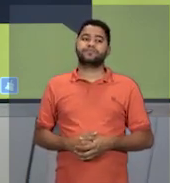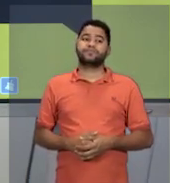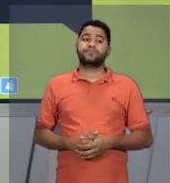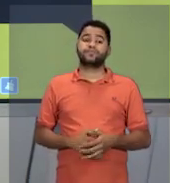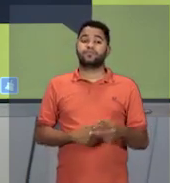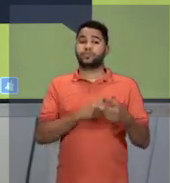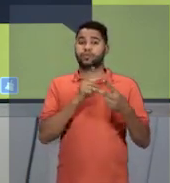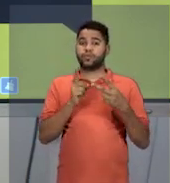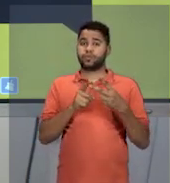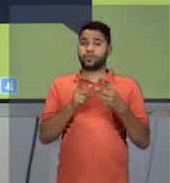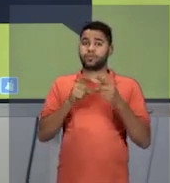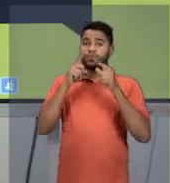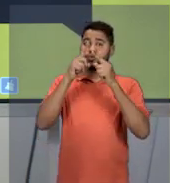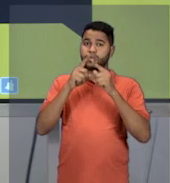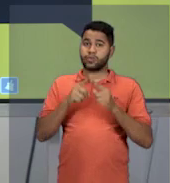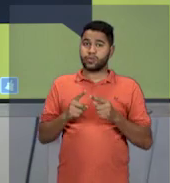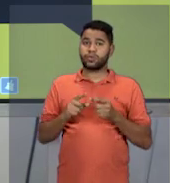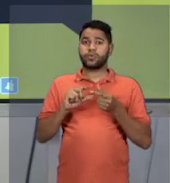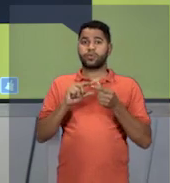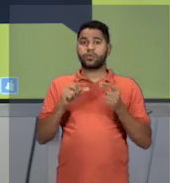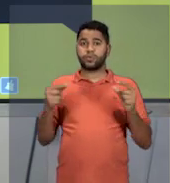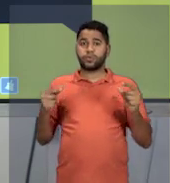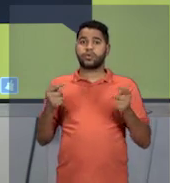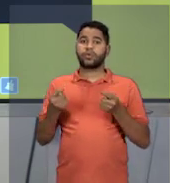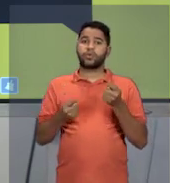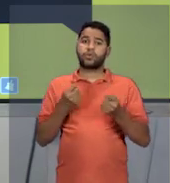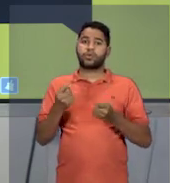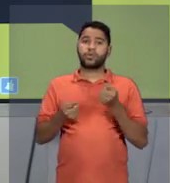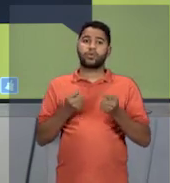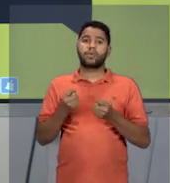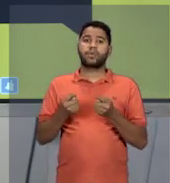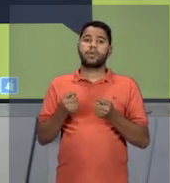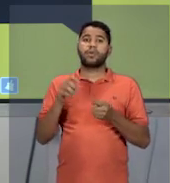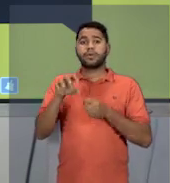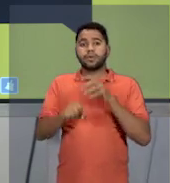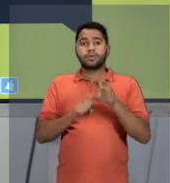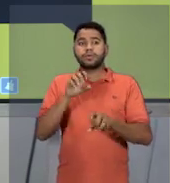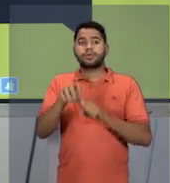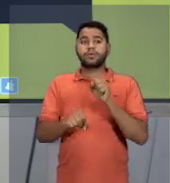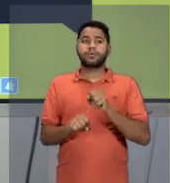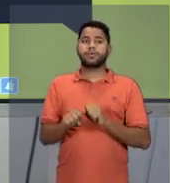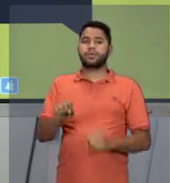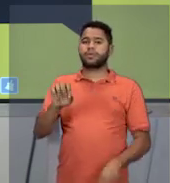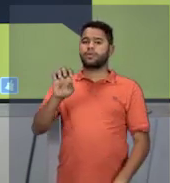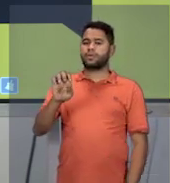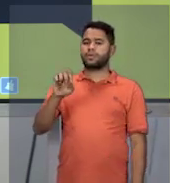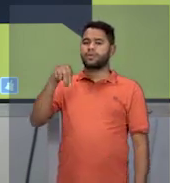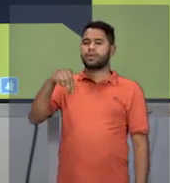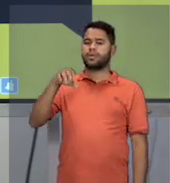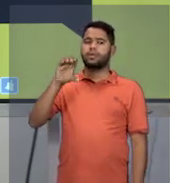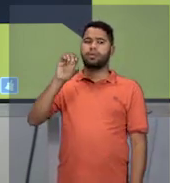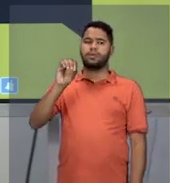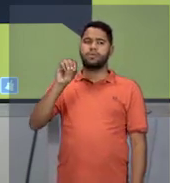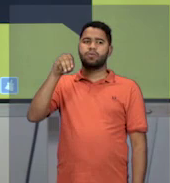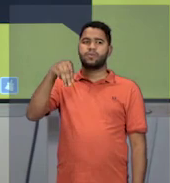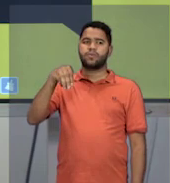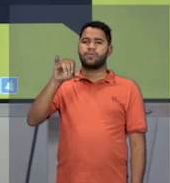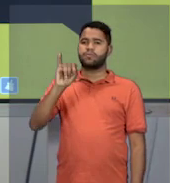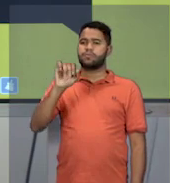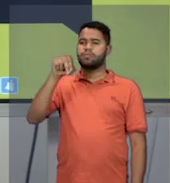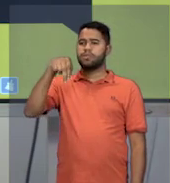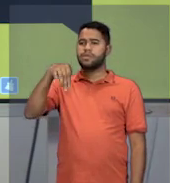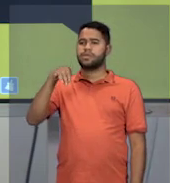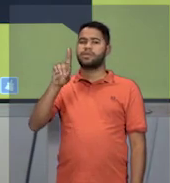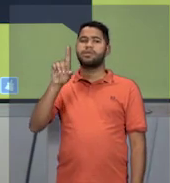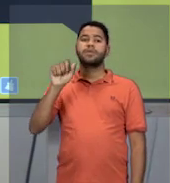Segundo tipo de estrutura econômica é a exploração da encomienda. Quem liderava